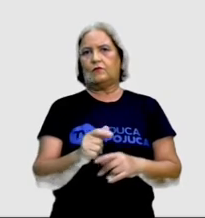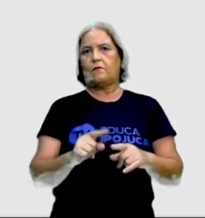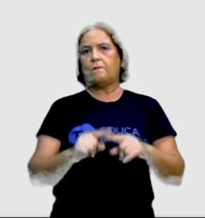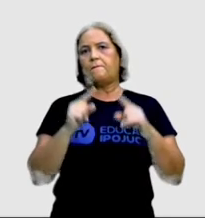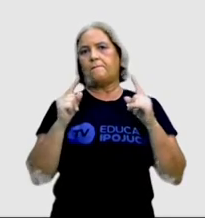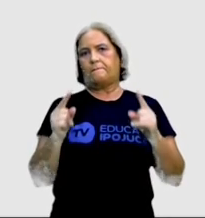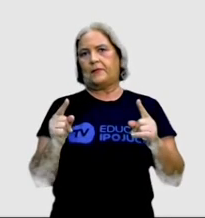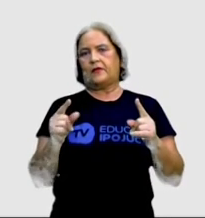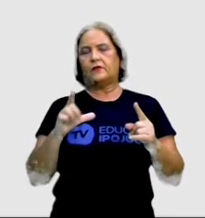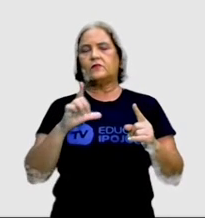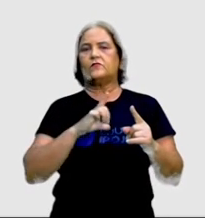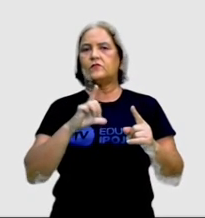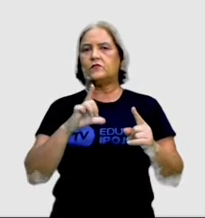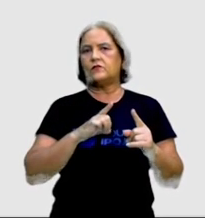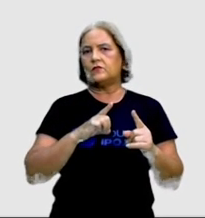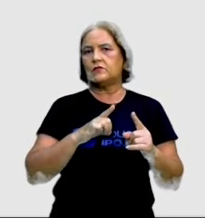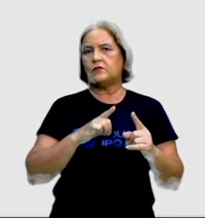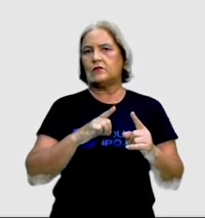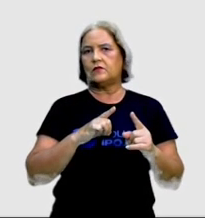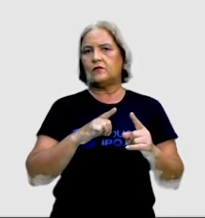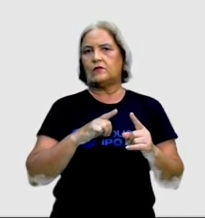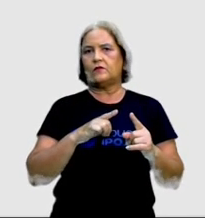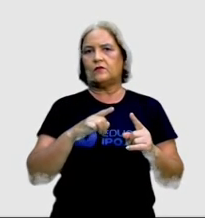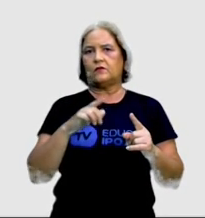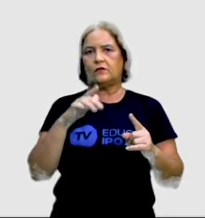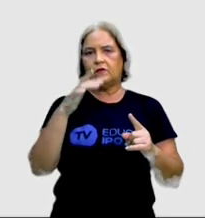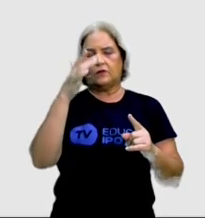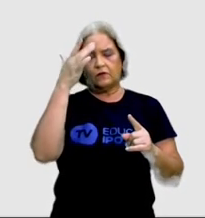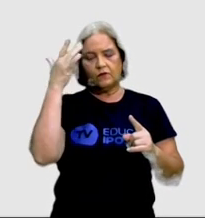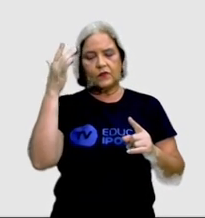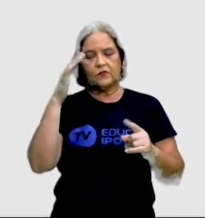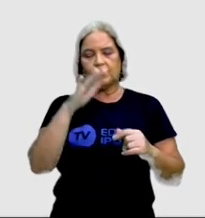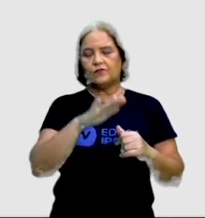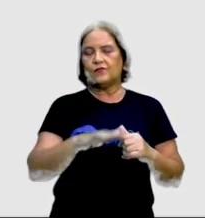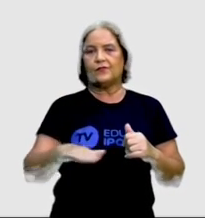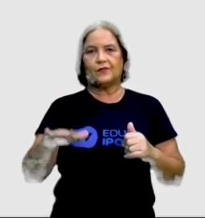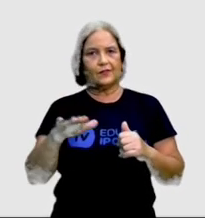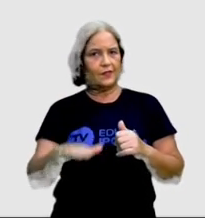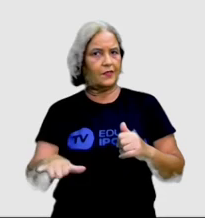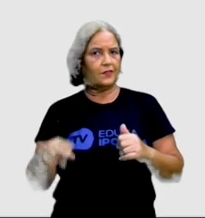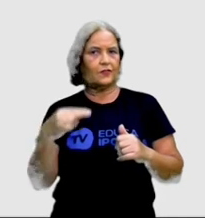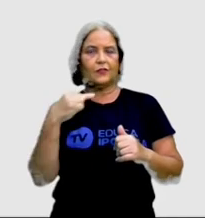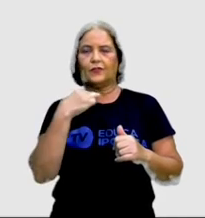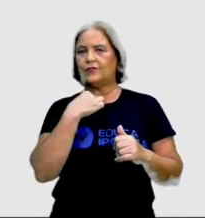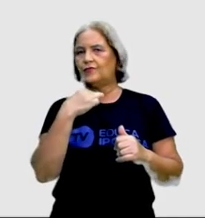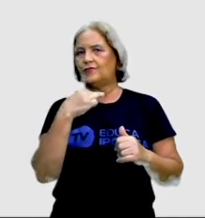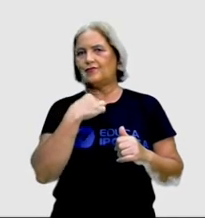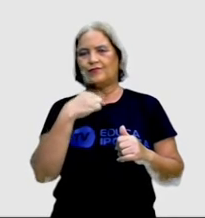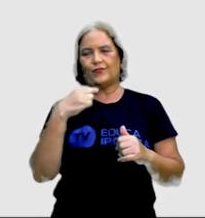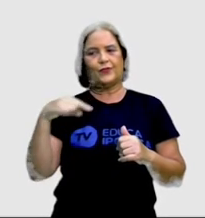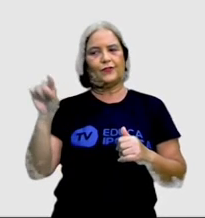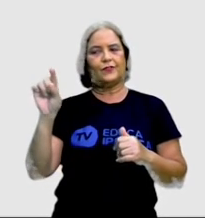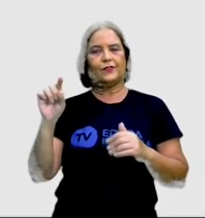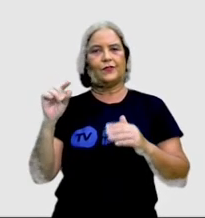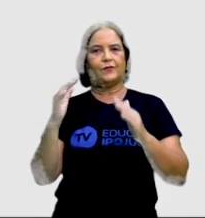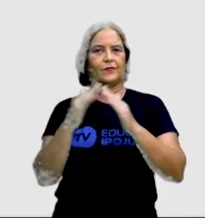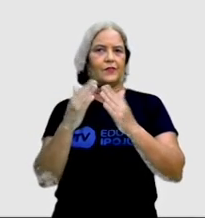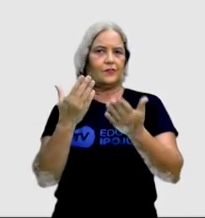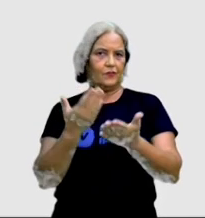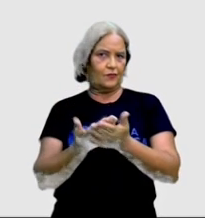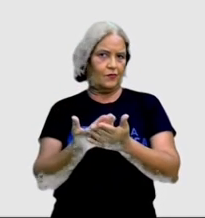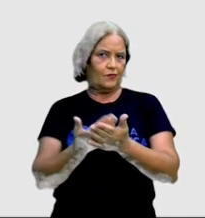crianças, que existem aquelas pessoas ou aquelas crianças que não podem ir à escola porque elas